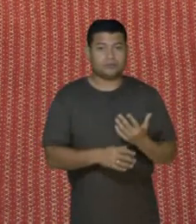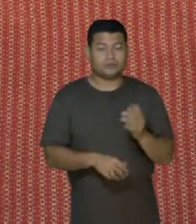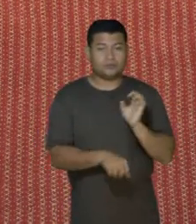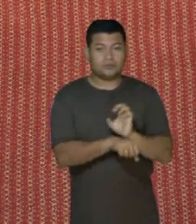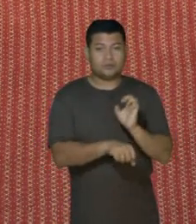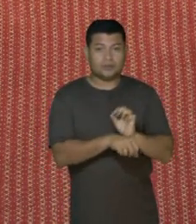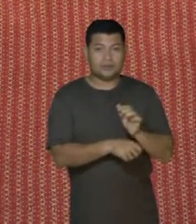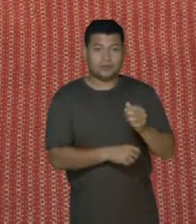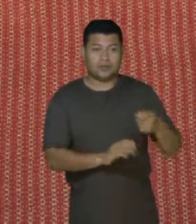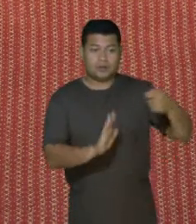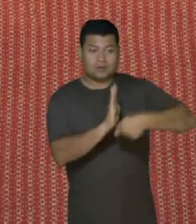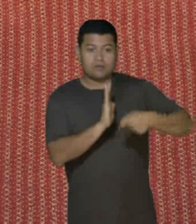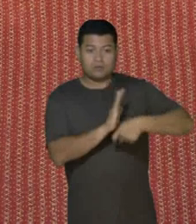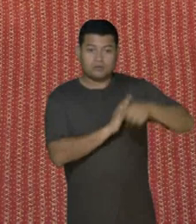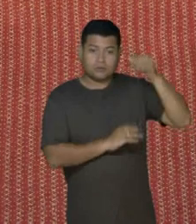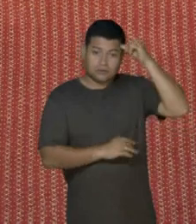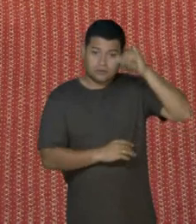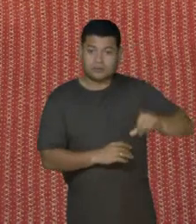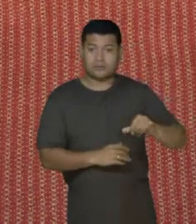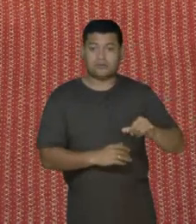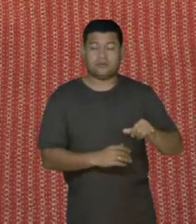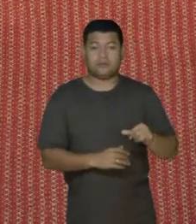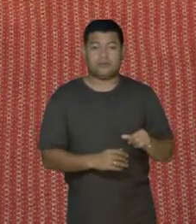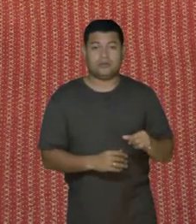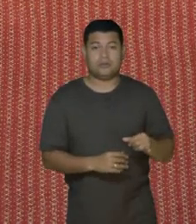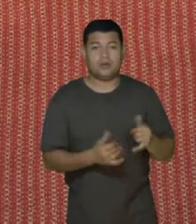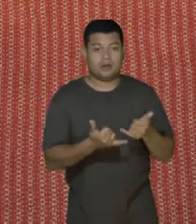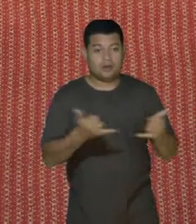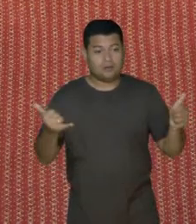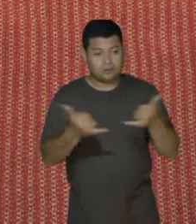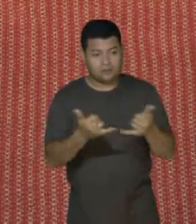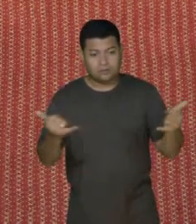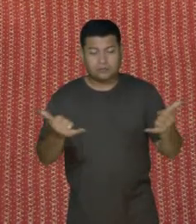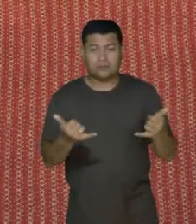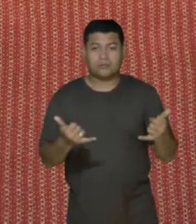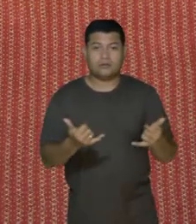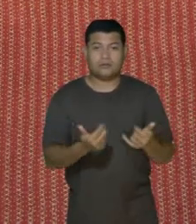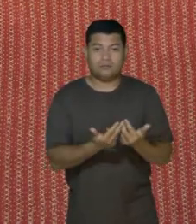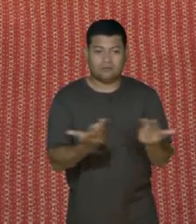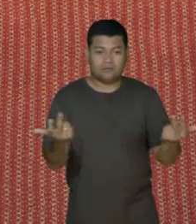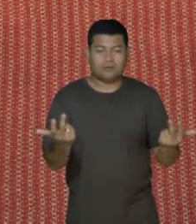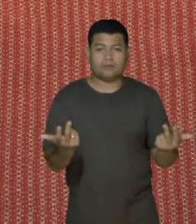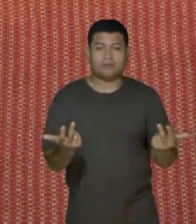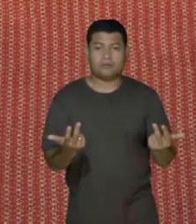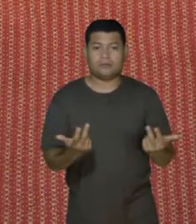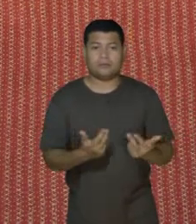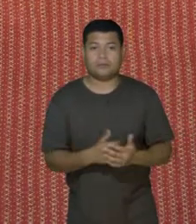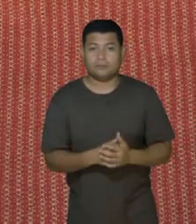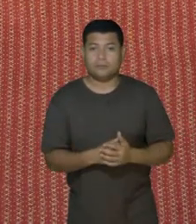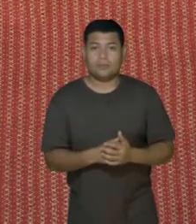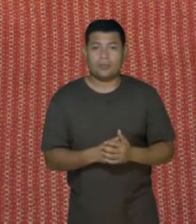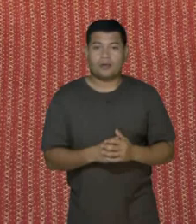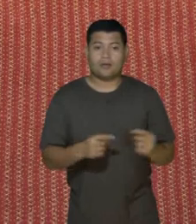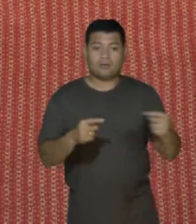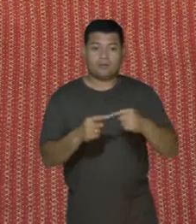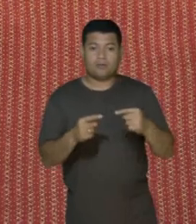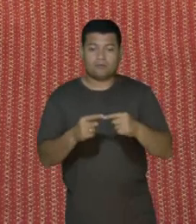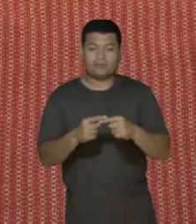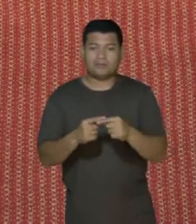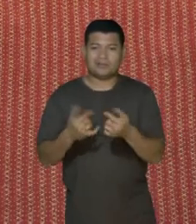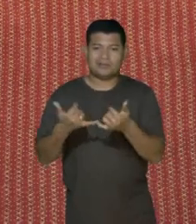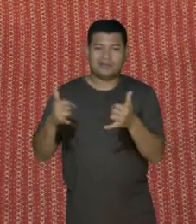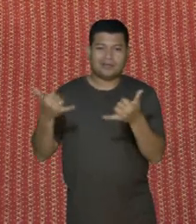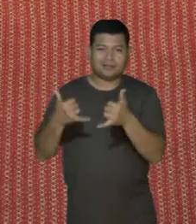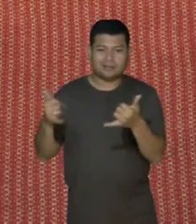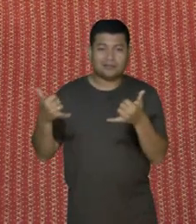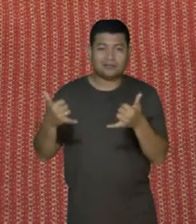e combate a furtos, roubos de cabos, fios metálicos, fibras ópticas, geradores, baterias, transformadores,